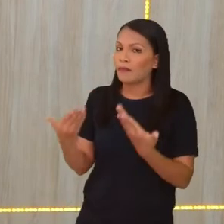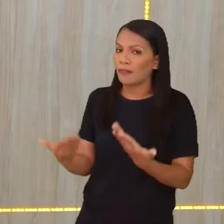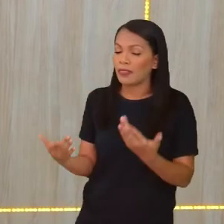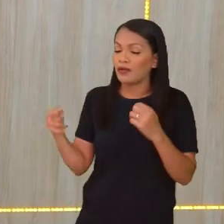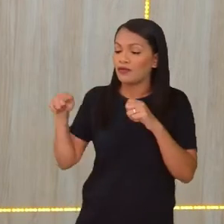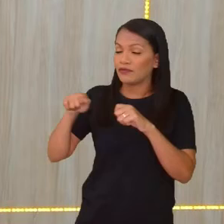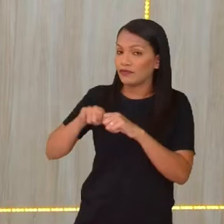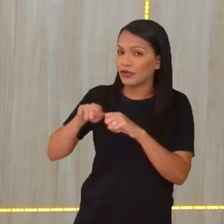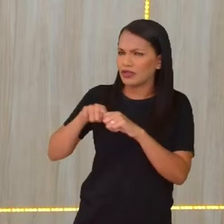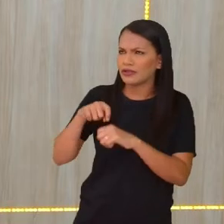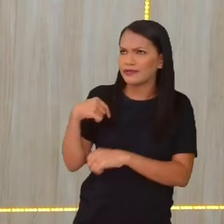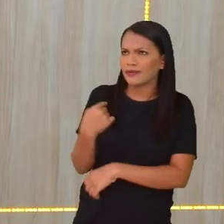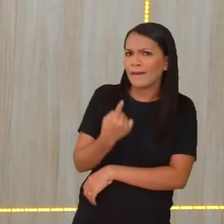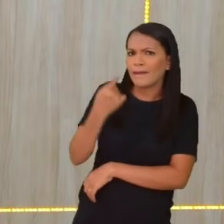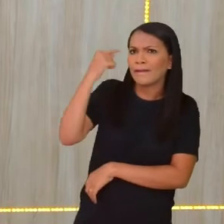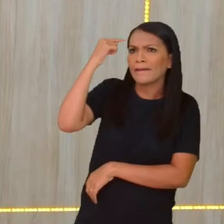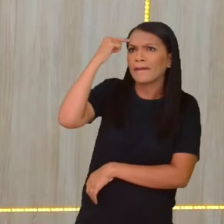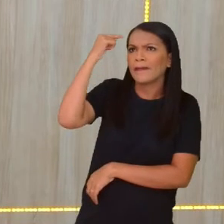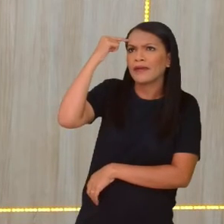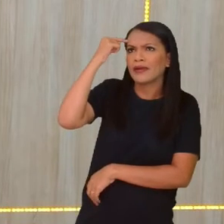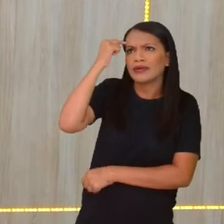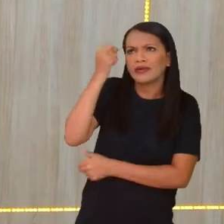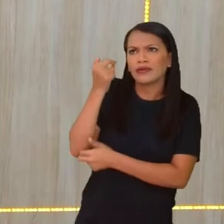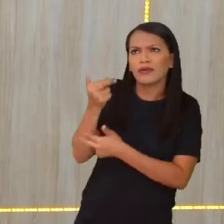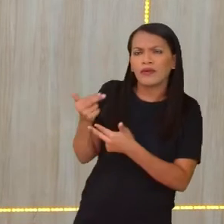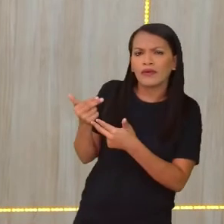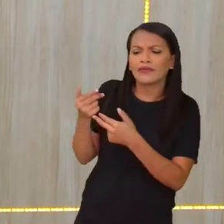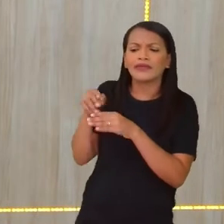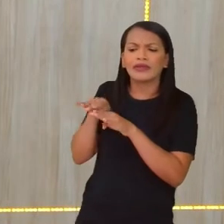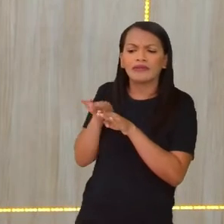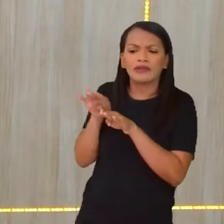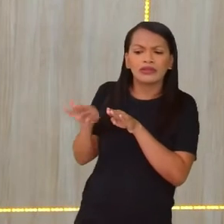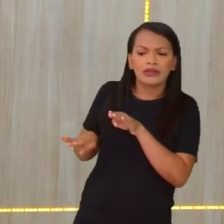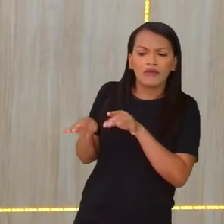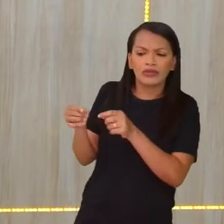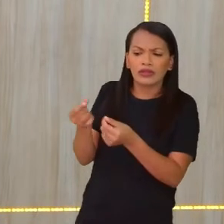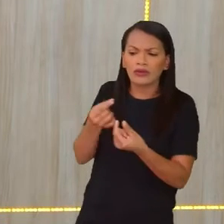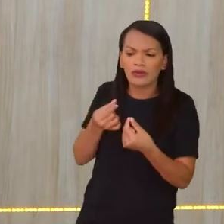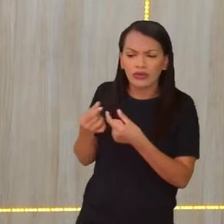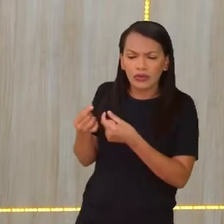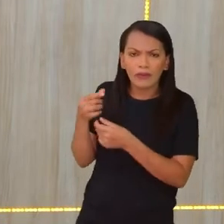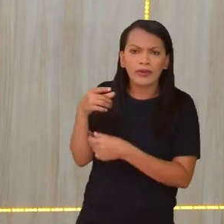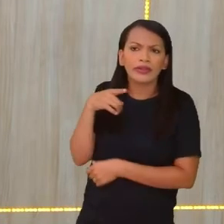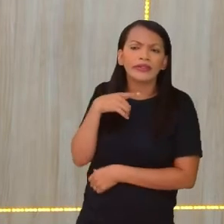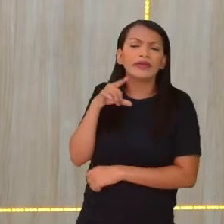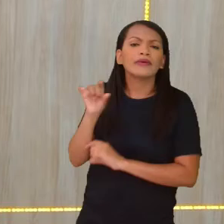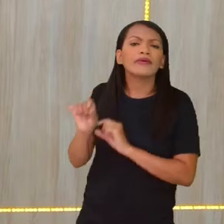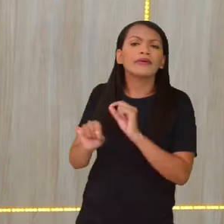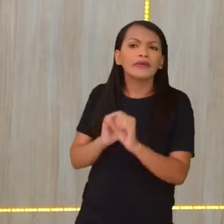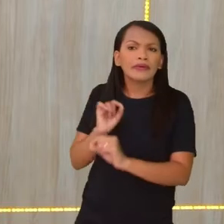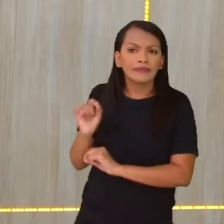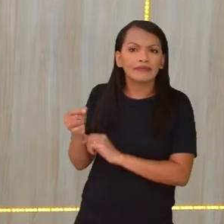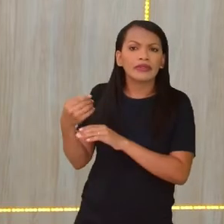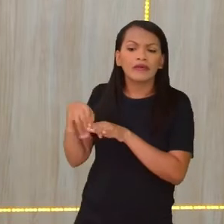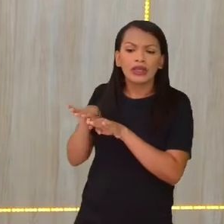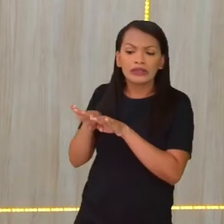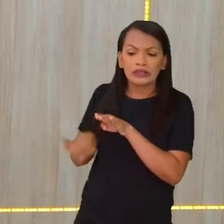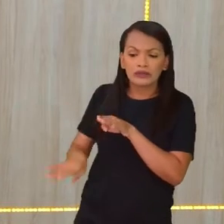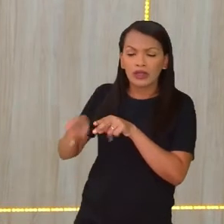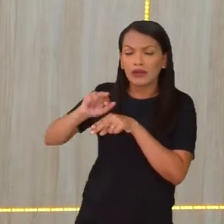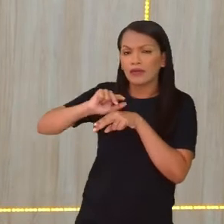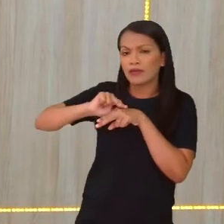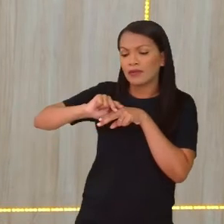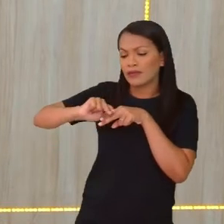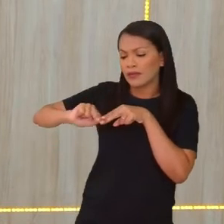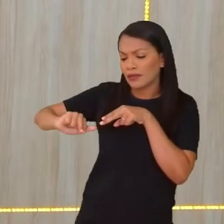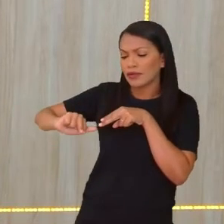a gente pensar também em outras questões, porque além da desigualdade econômica, a gente tem também o que? A desigualdade de gênero,